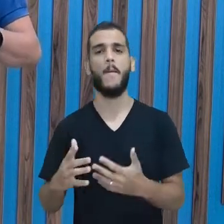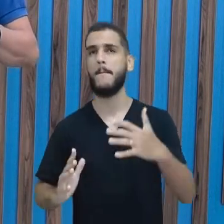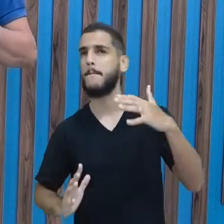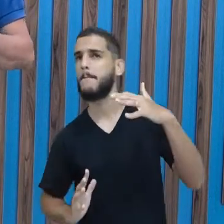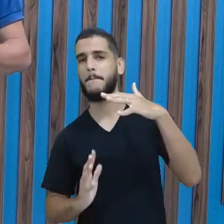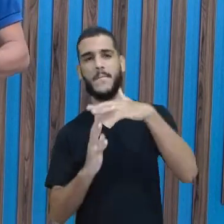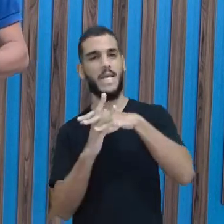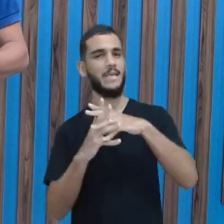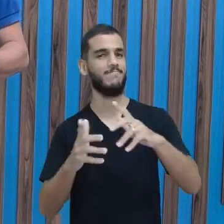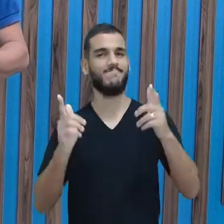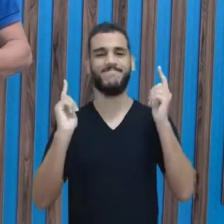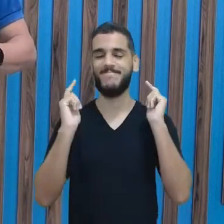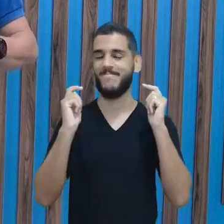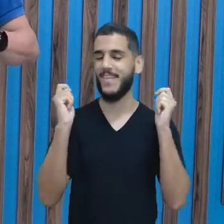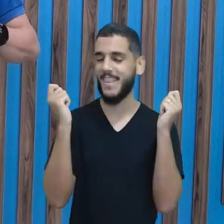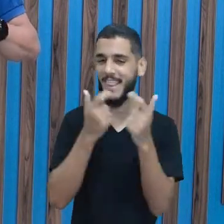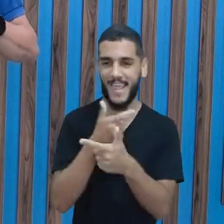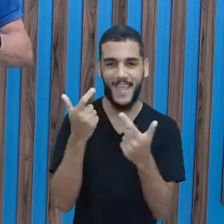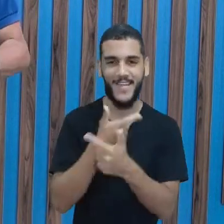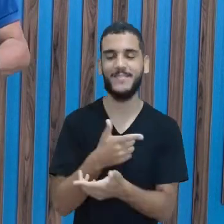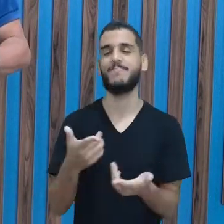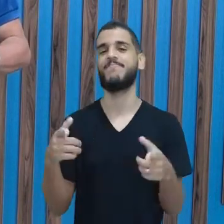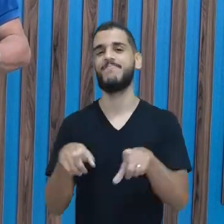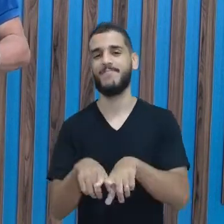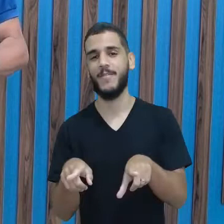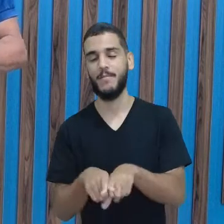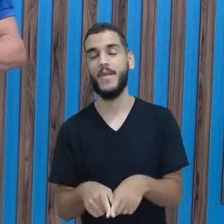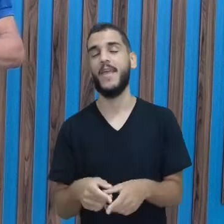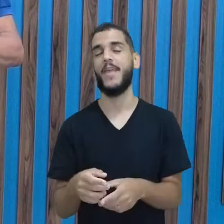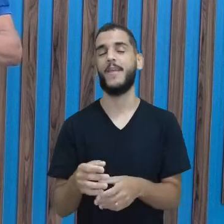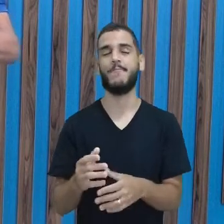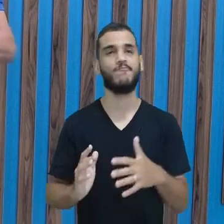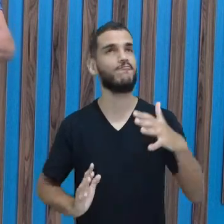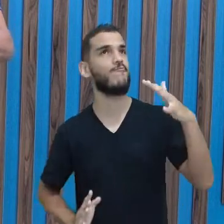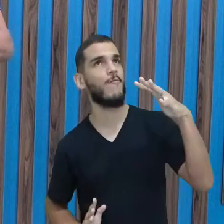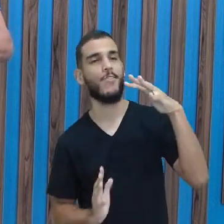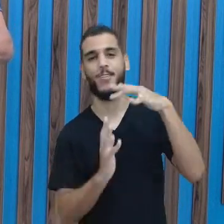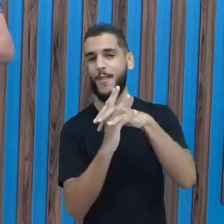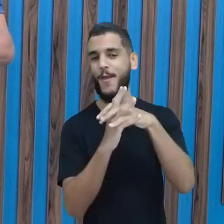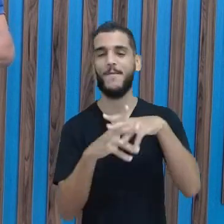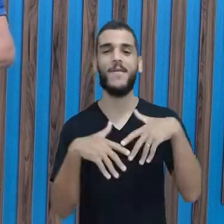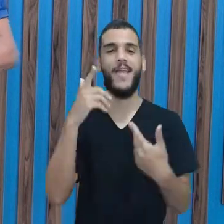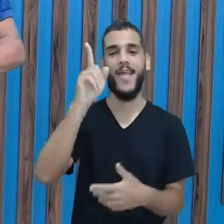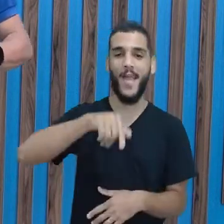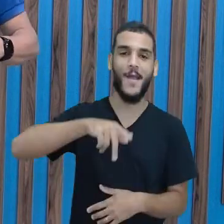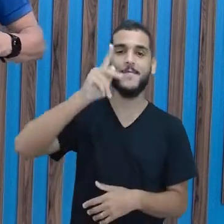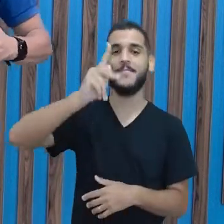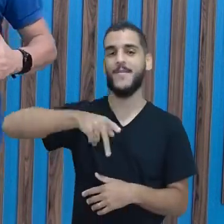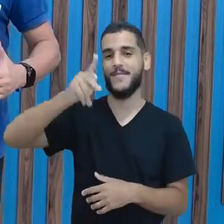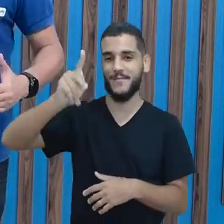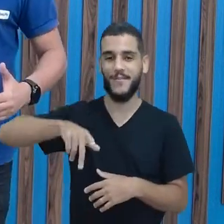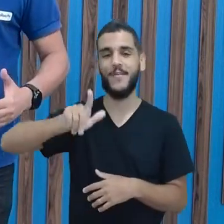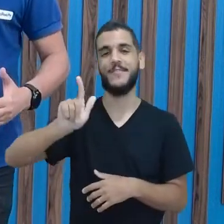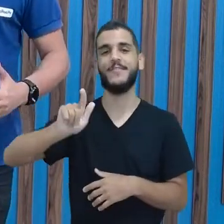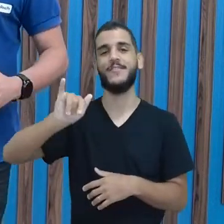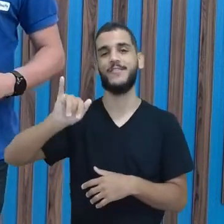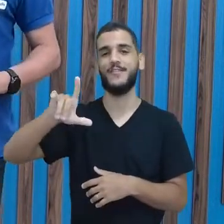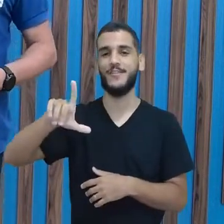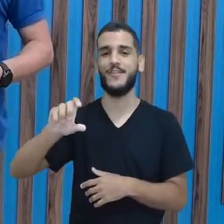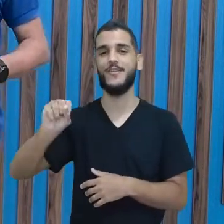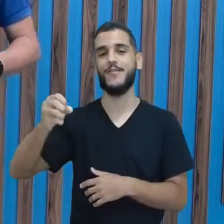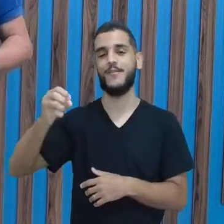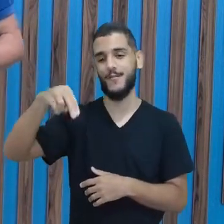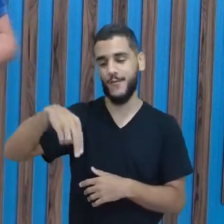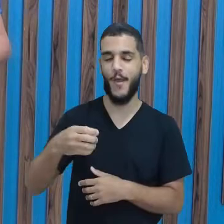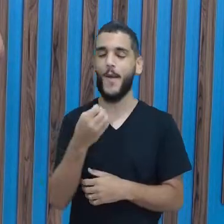professor divertido, um professor top, o top das galáxias, é o professor Gilson. Seja